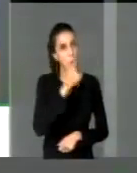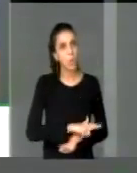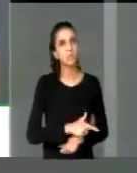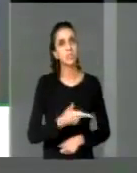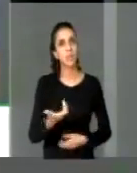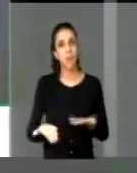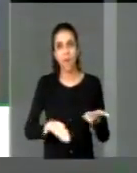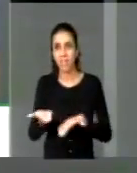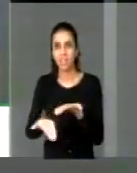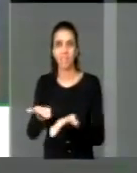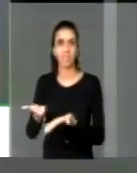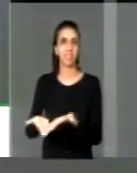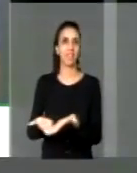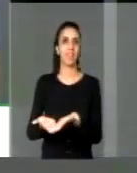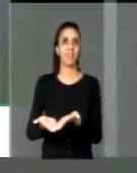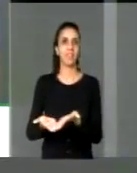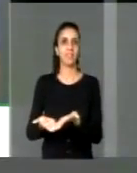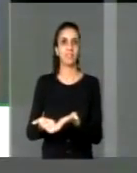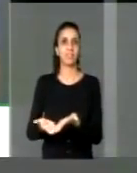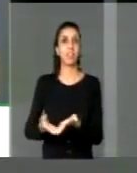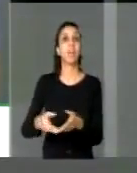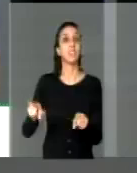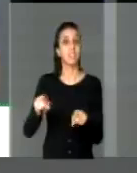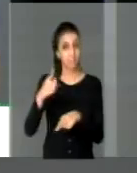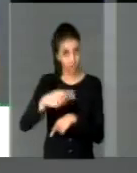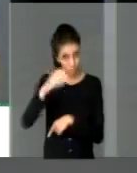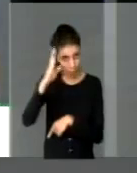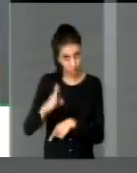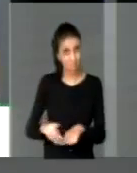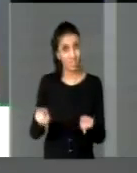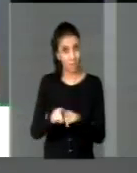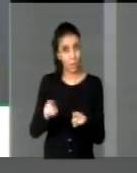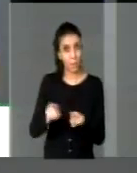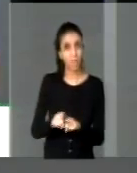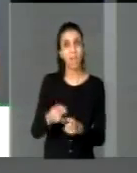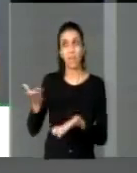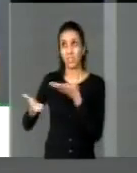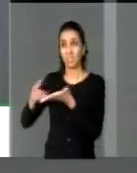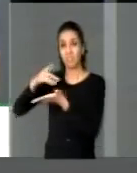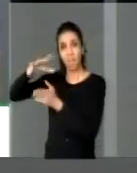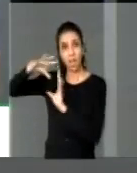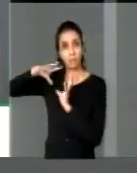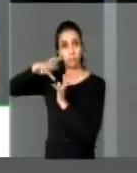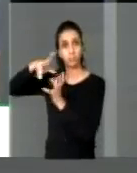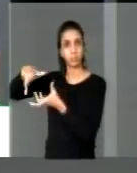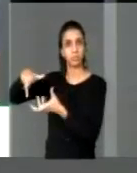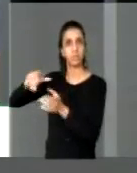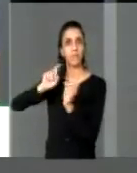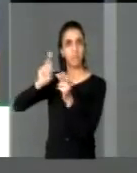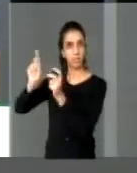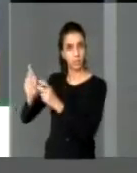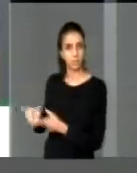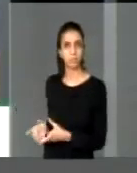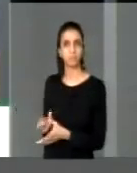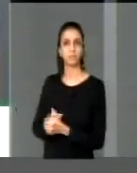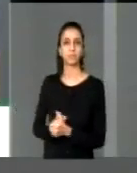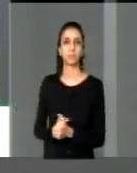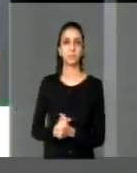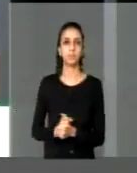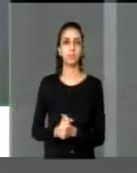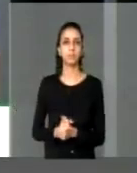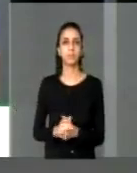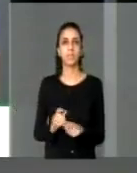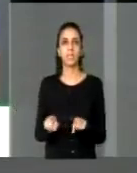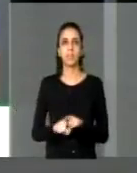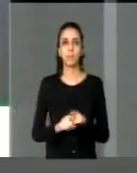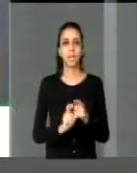demanda, inclusive no exterior, garantindo a nossa segurança energética. A capacidade de produção